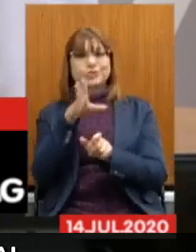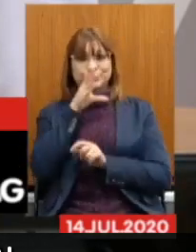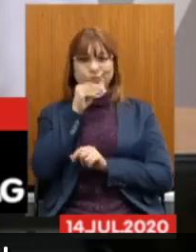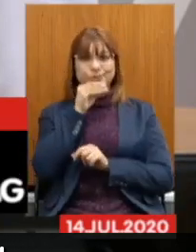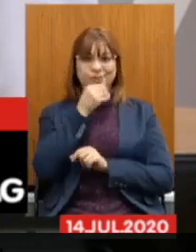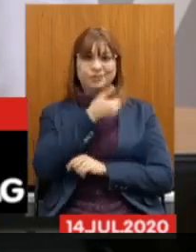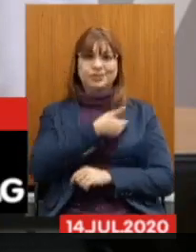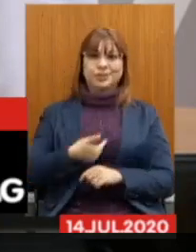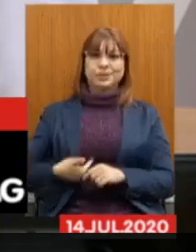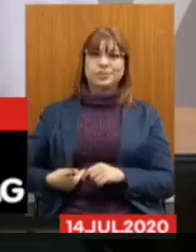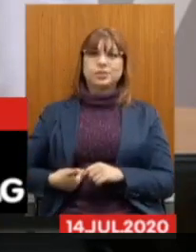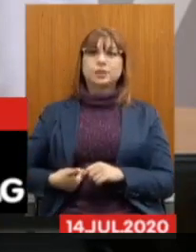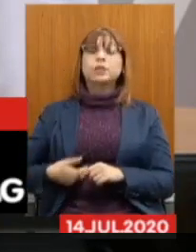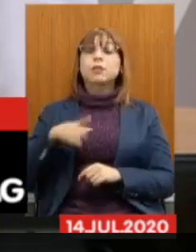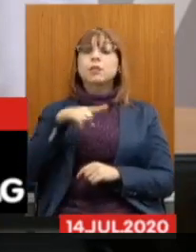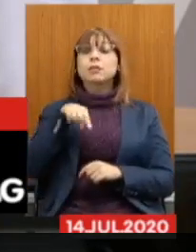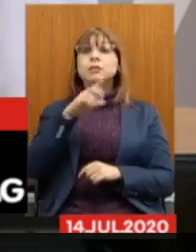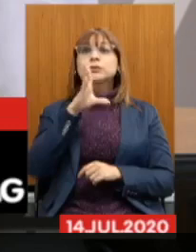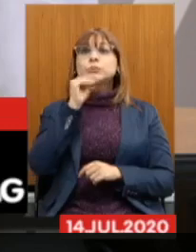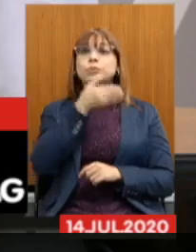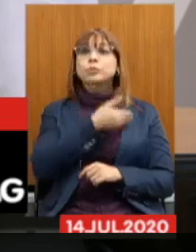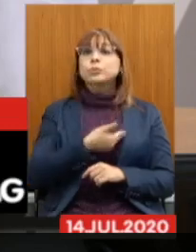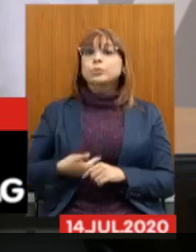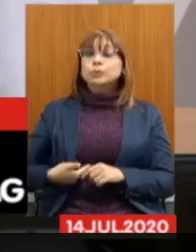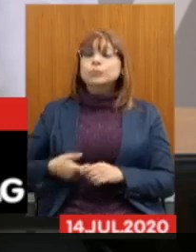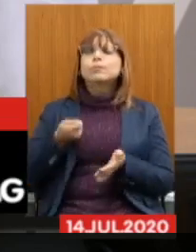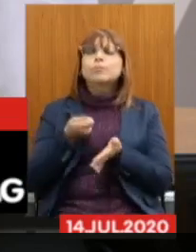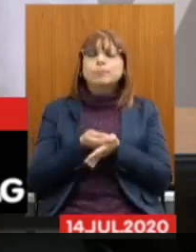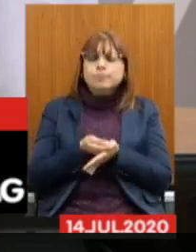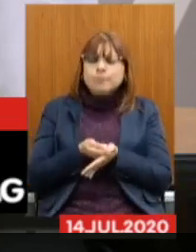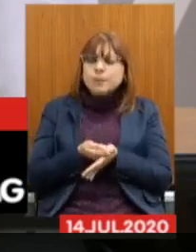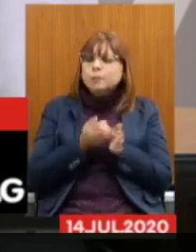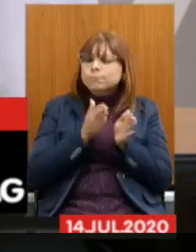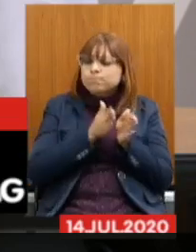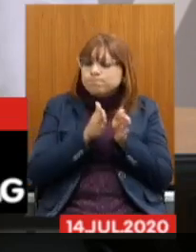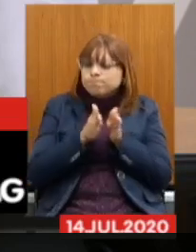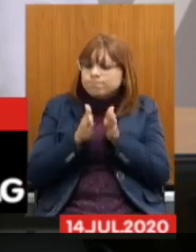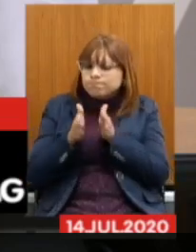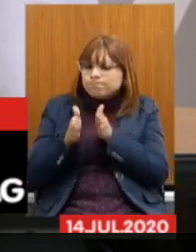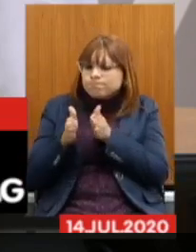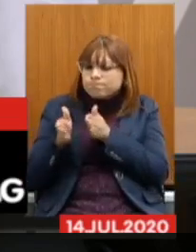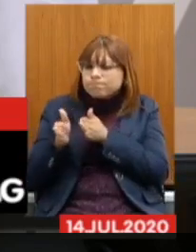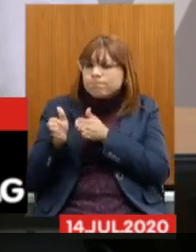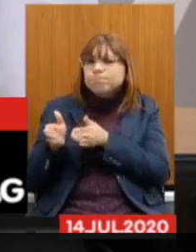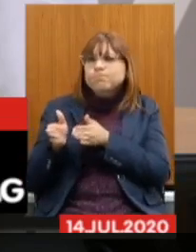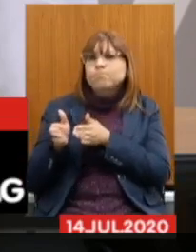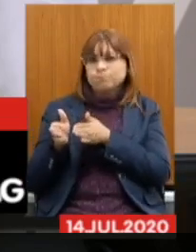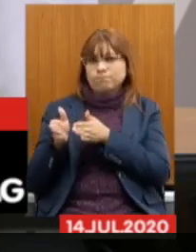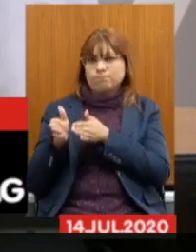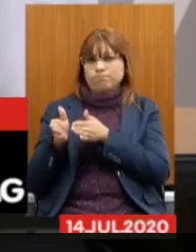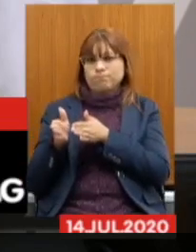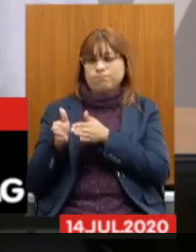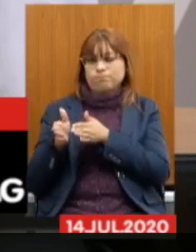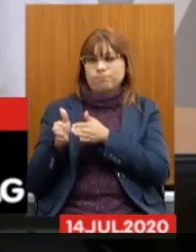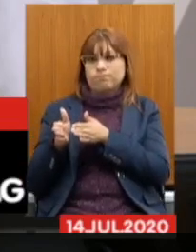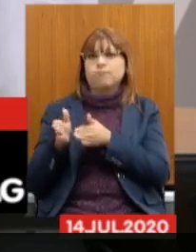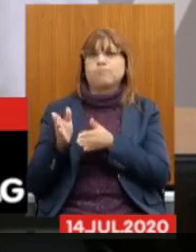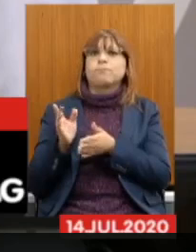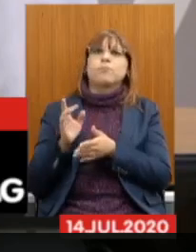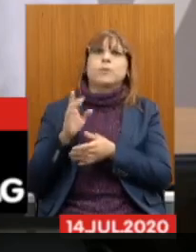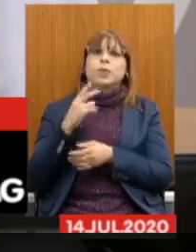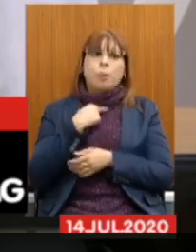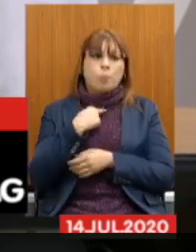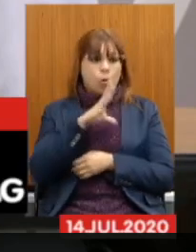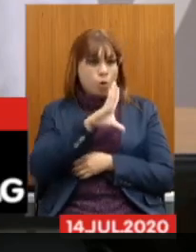que o servidor paga rigorosamente em dia, sem qualquer desconto, nem